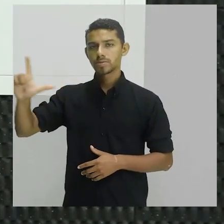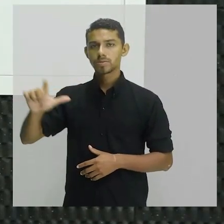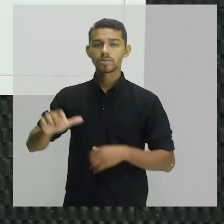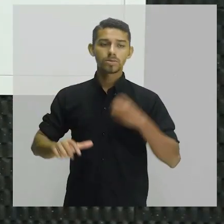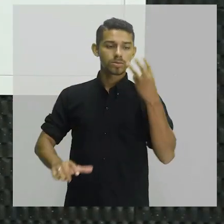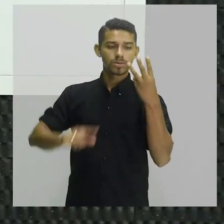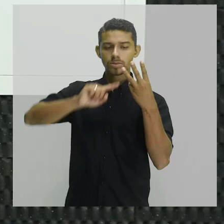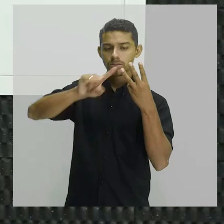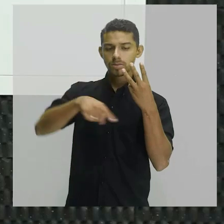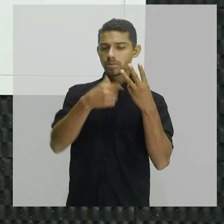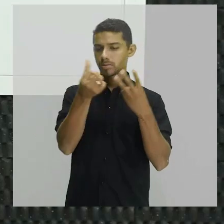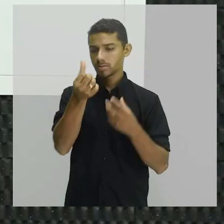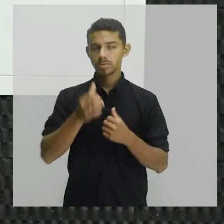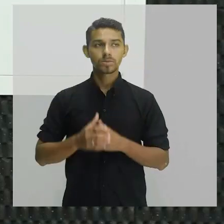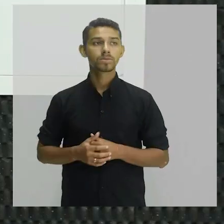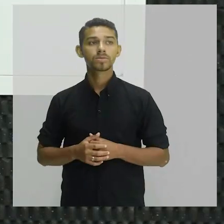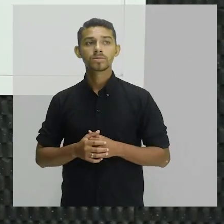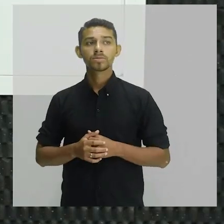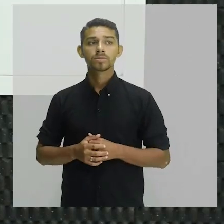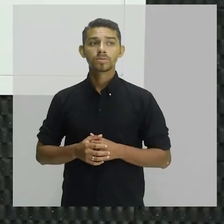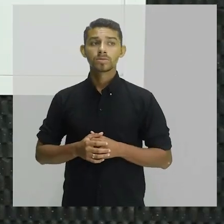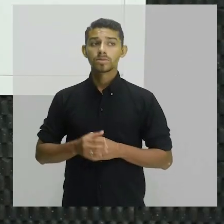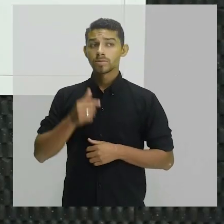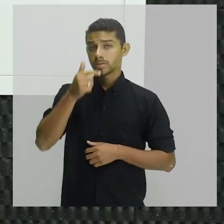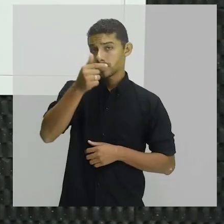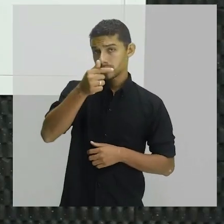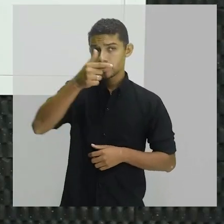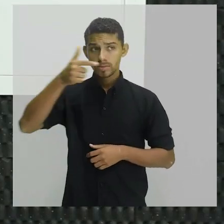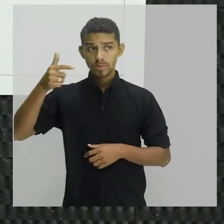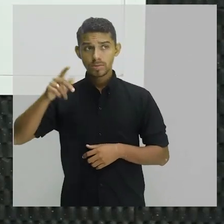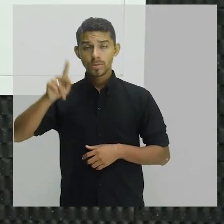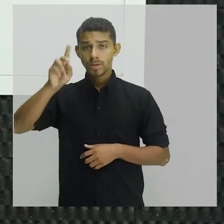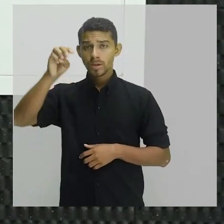Então, 72 km por hora,